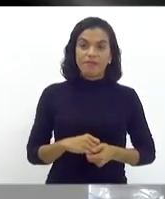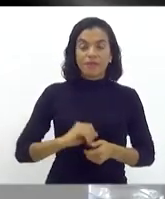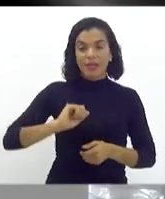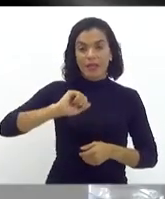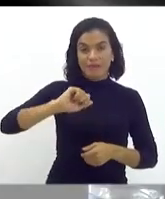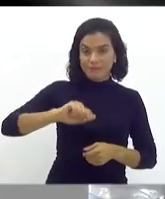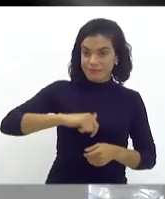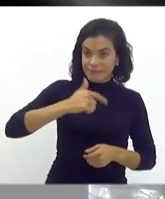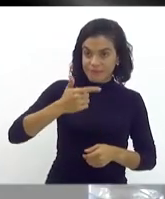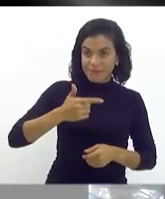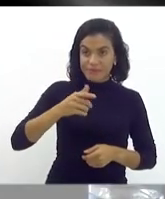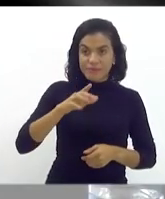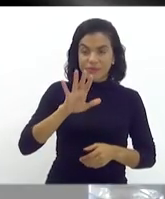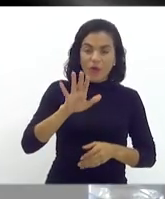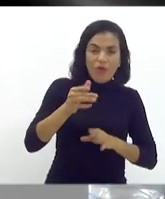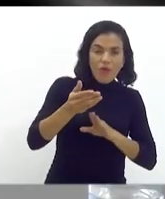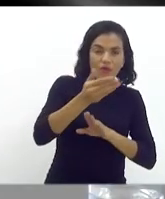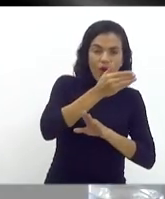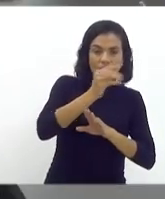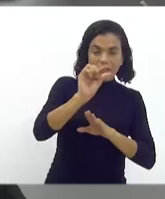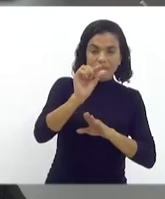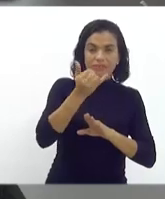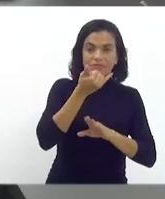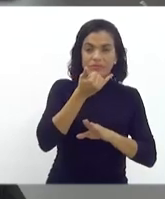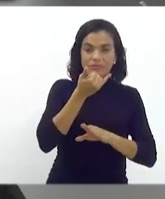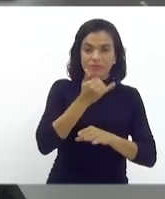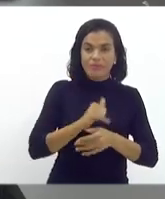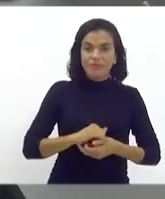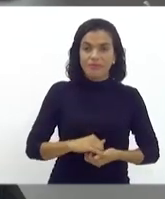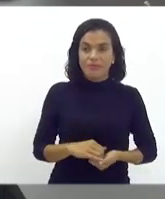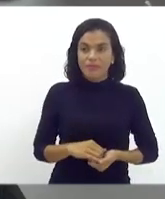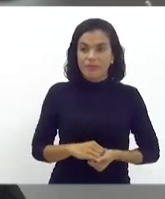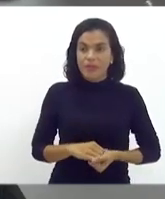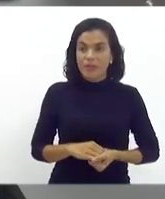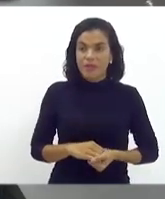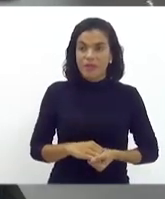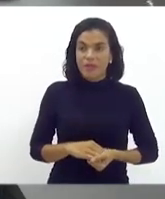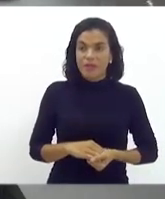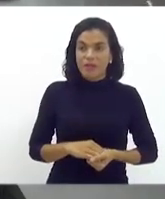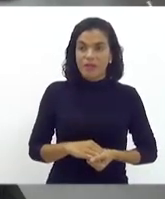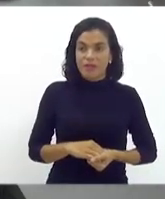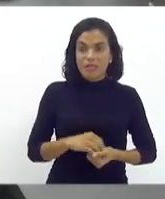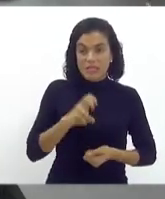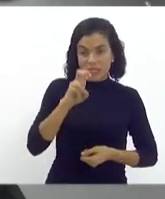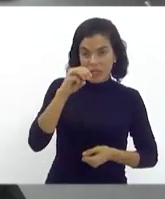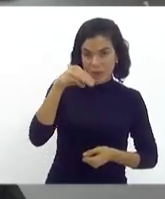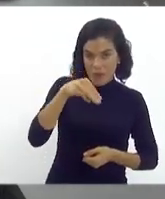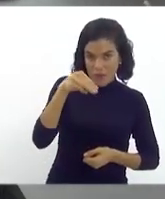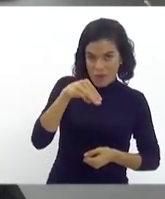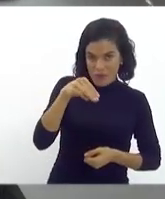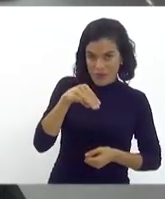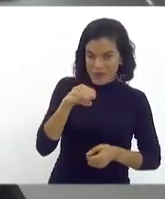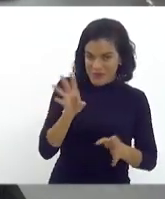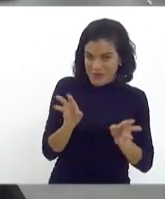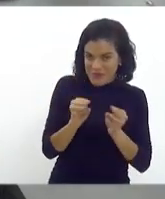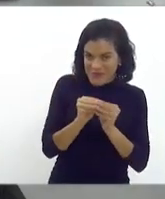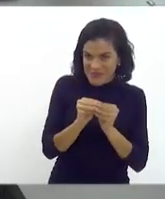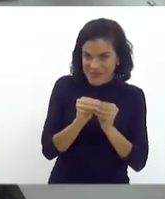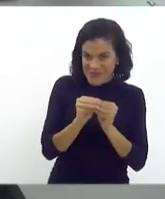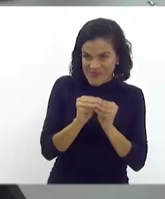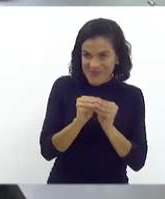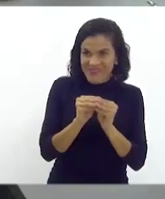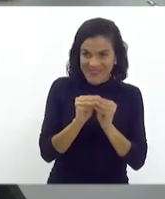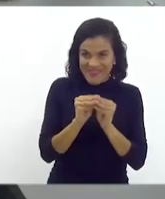seguir não volta um pouquinho desculpa né é só mais cinco minutinhos pra gente já já já